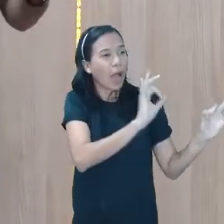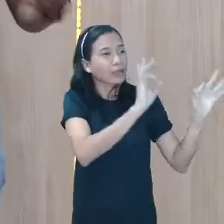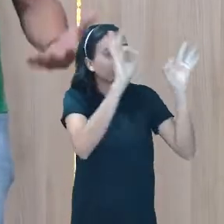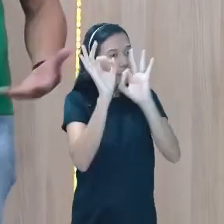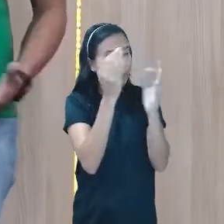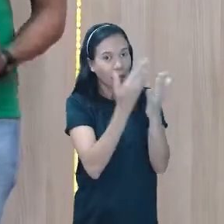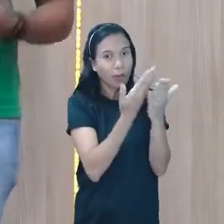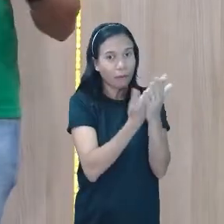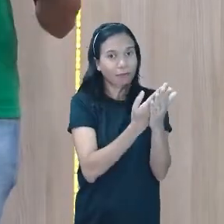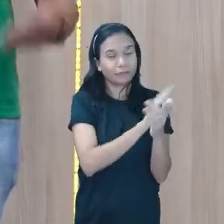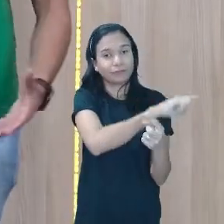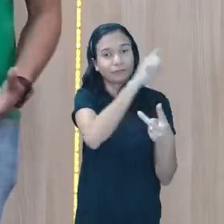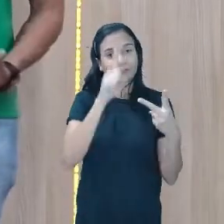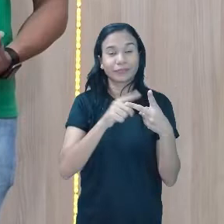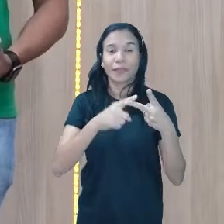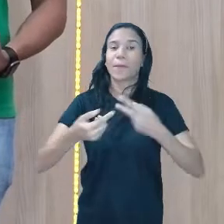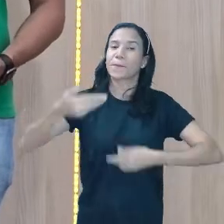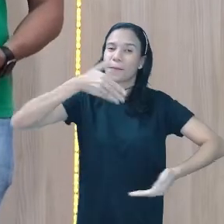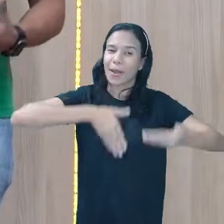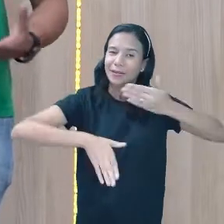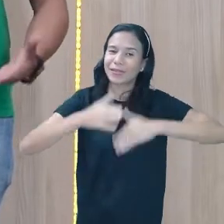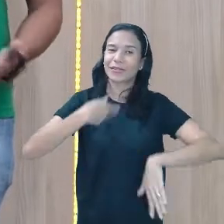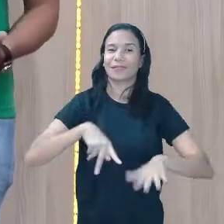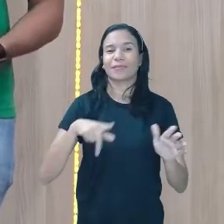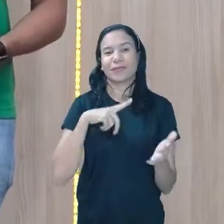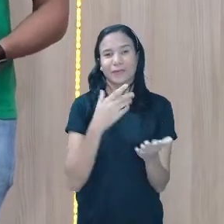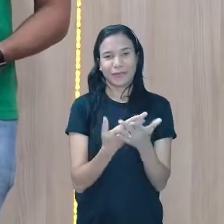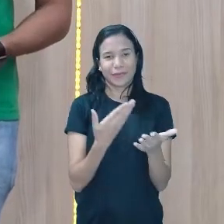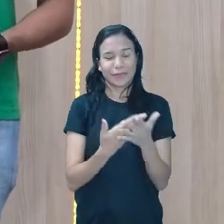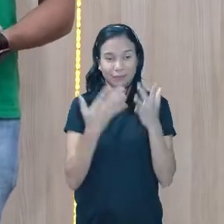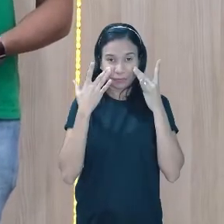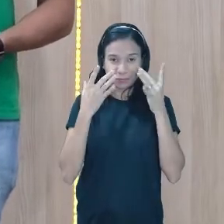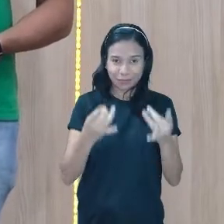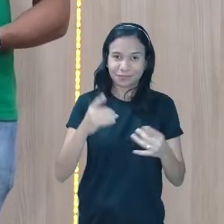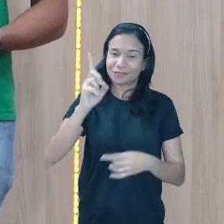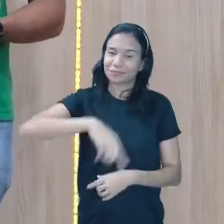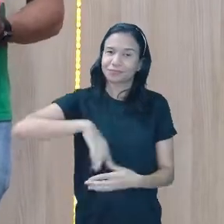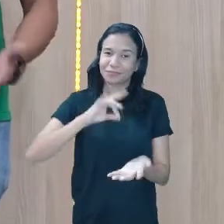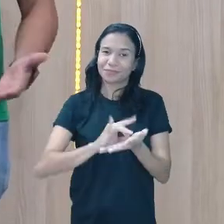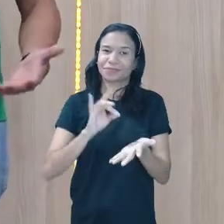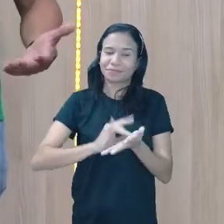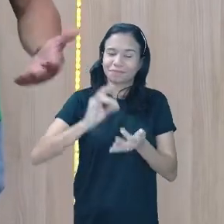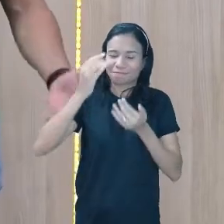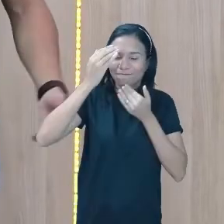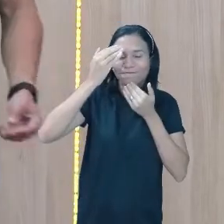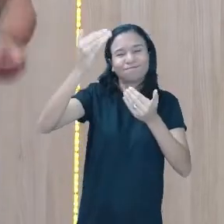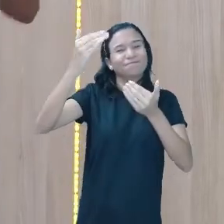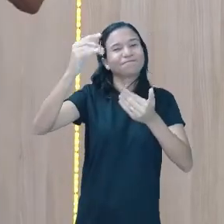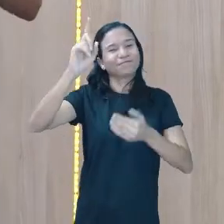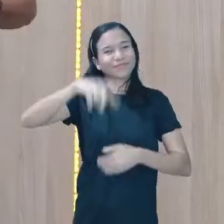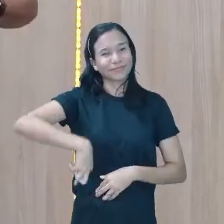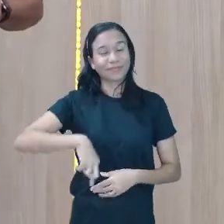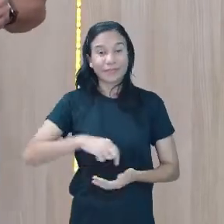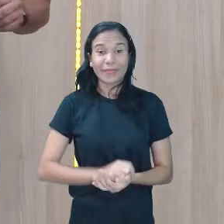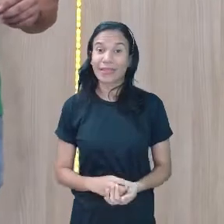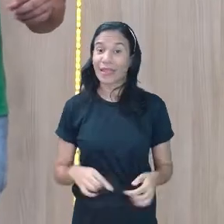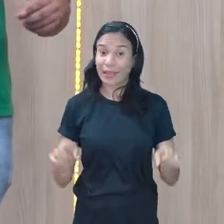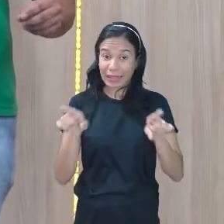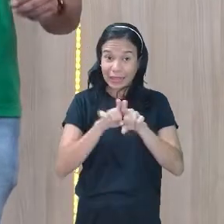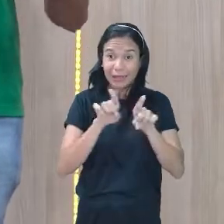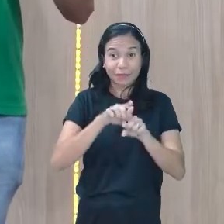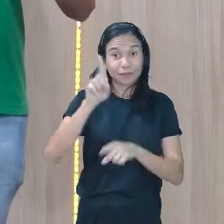aula, segundo, estão participando aqui da aula, prestando atenção, e isso é muito gratificante, tá bom? Um ponto